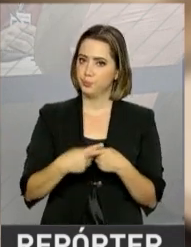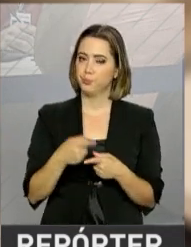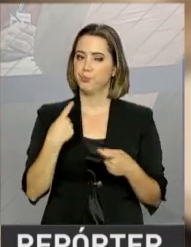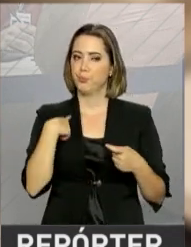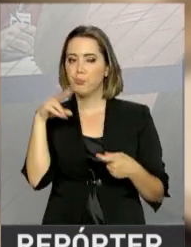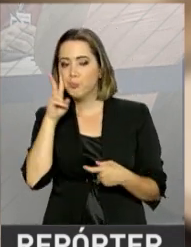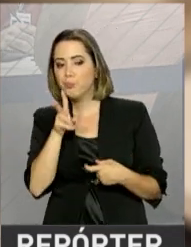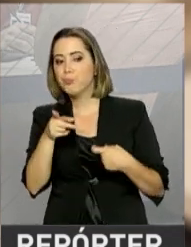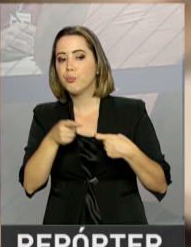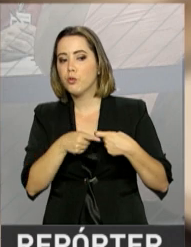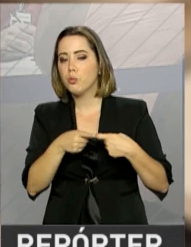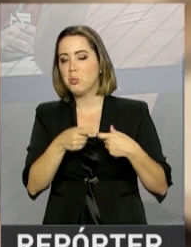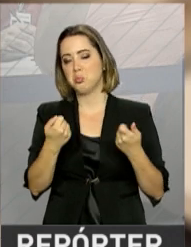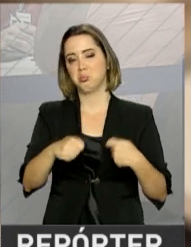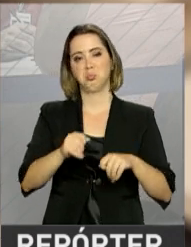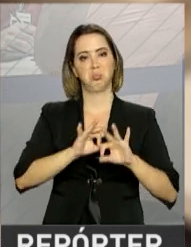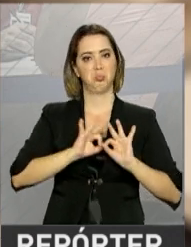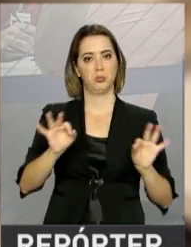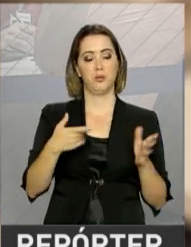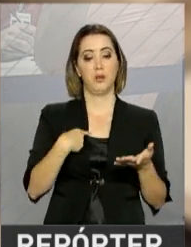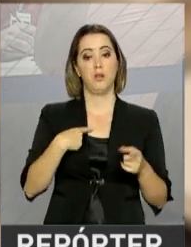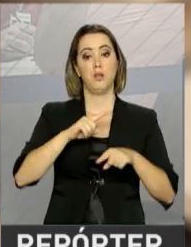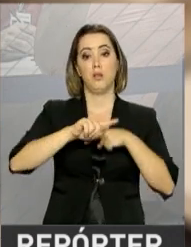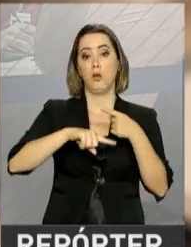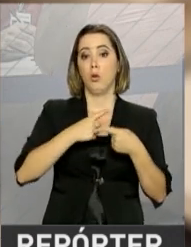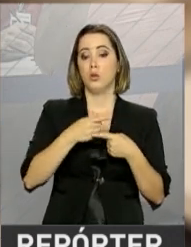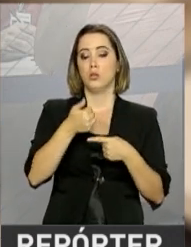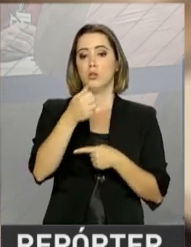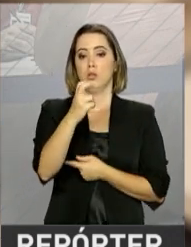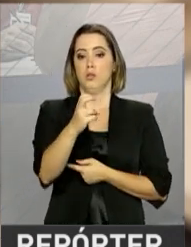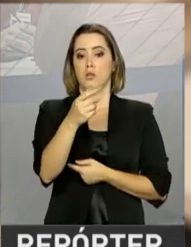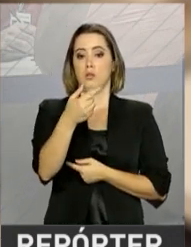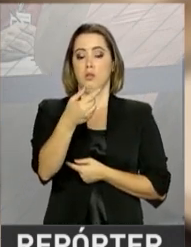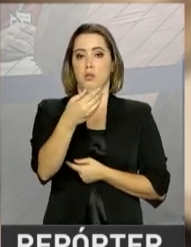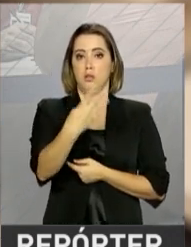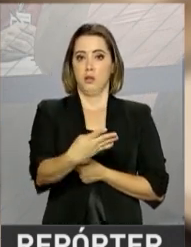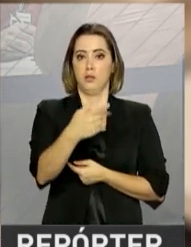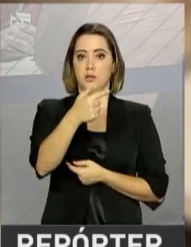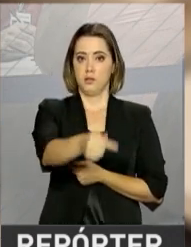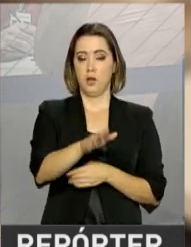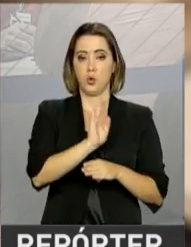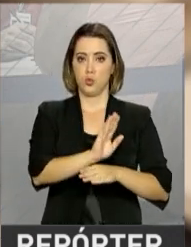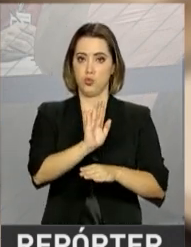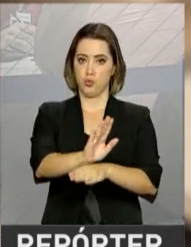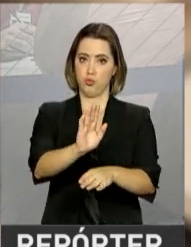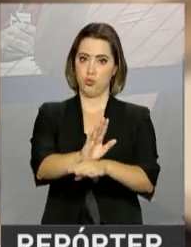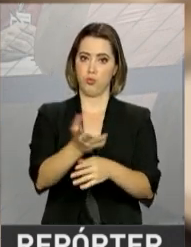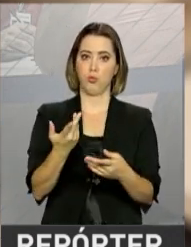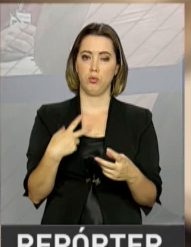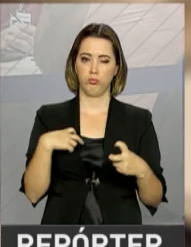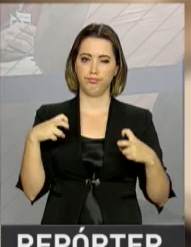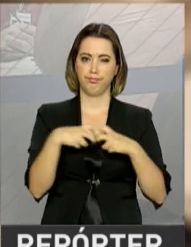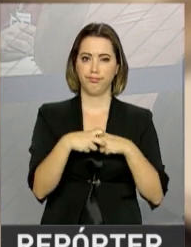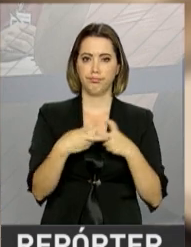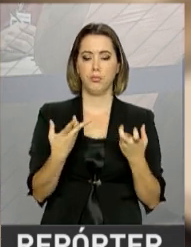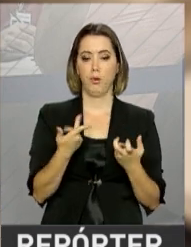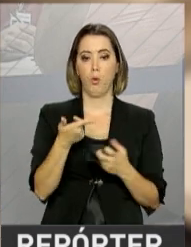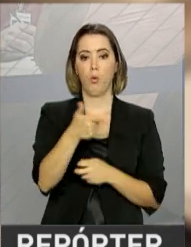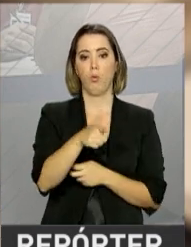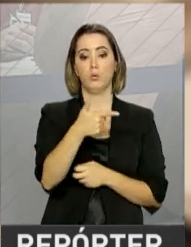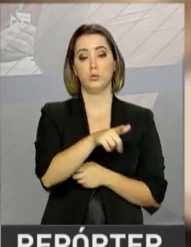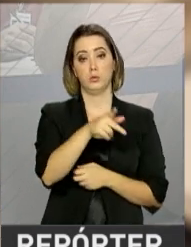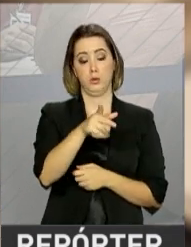remarcada. 547 foram convertidos em auxílios-acidente. Quase 1.700 foram encaminhados para